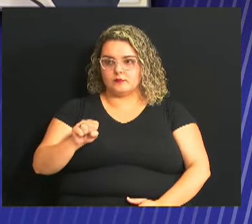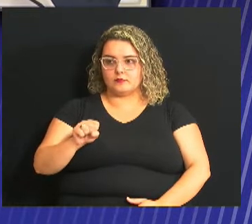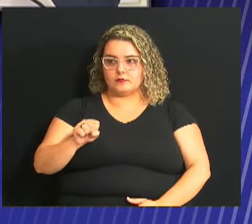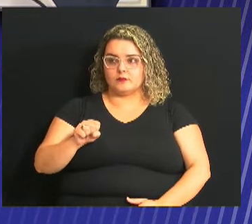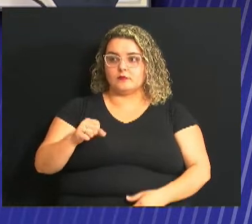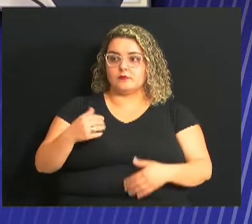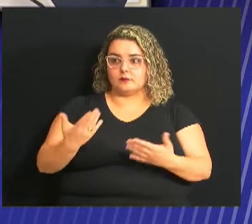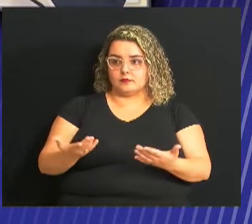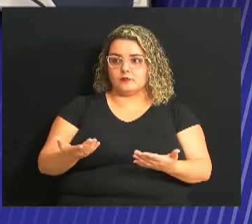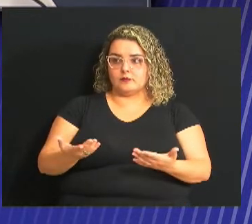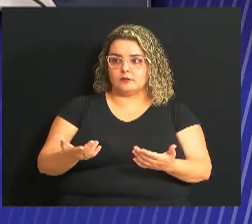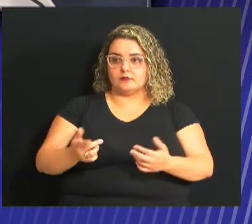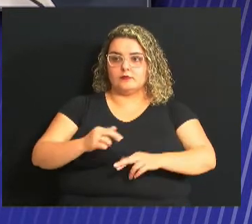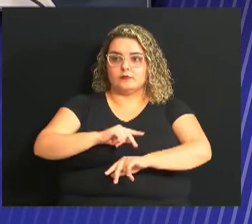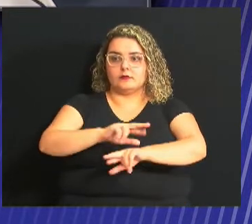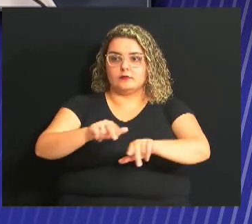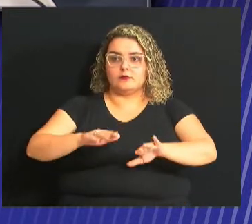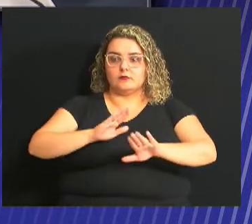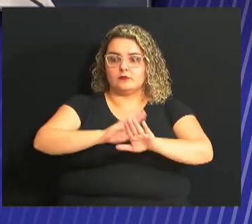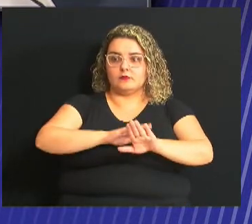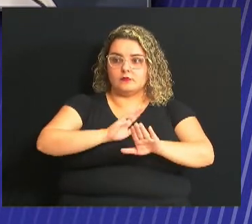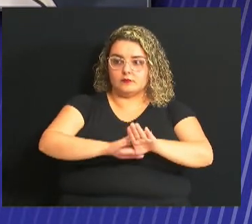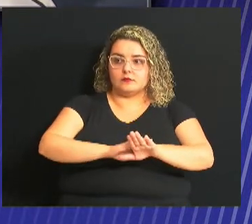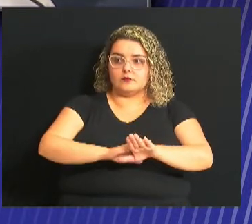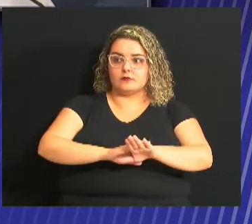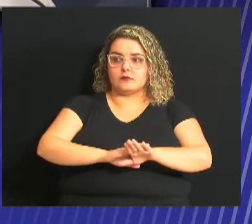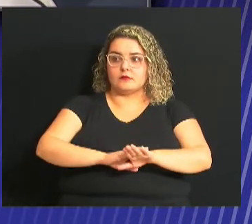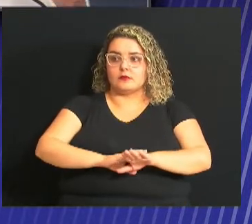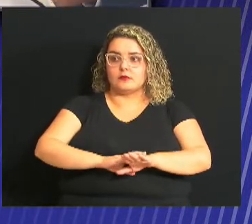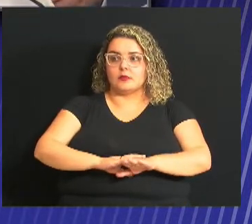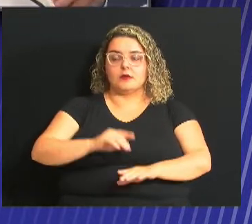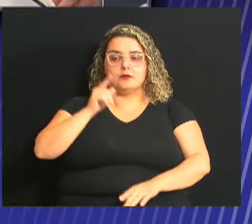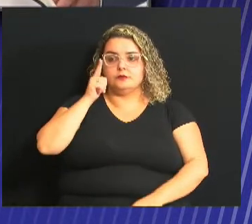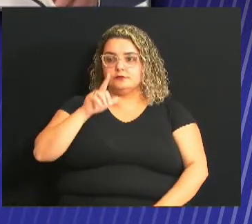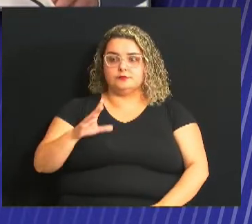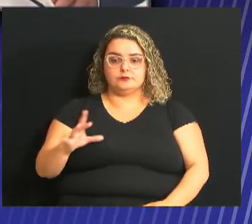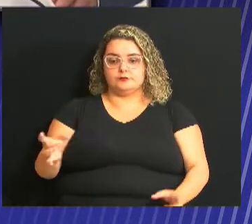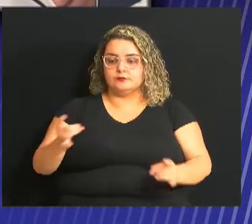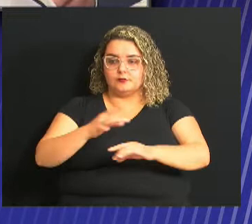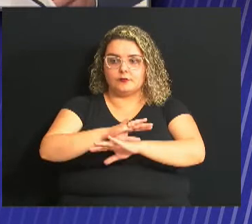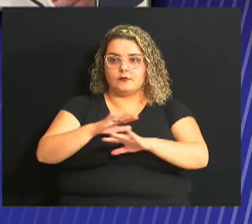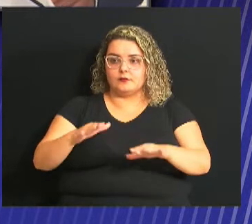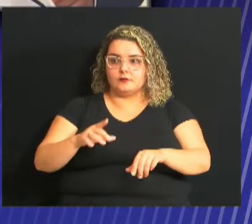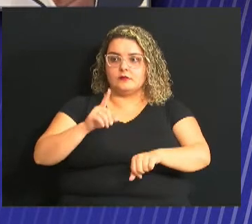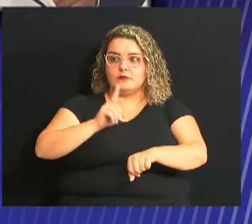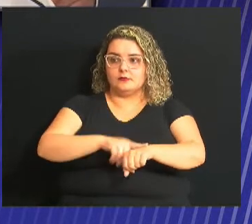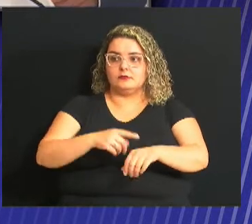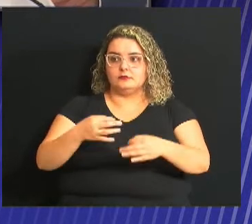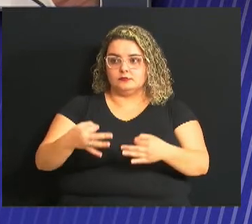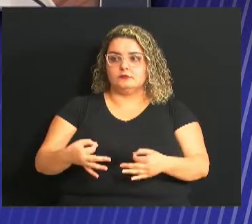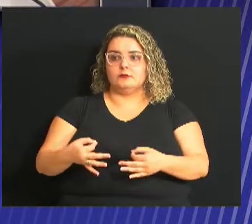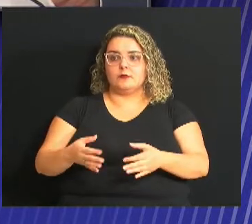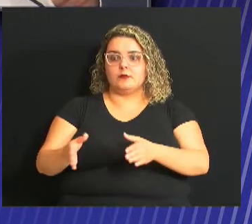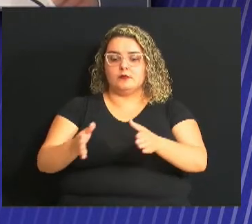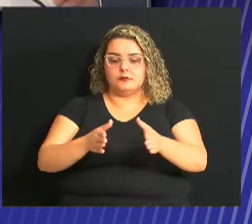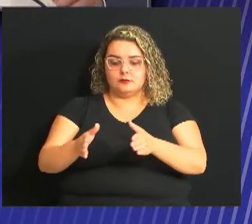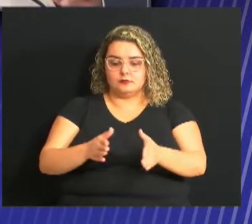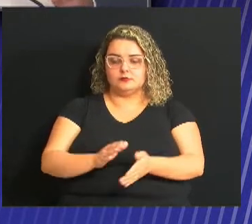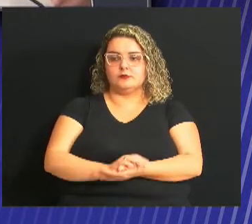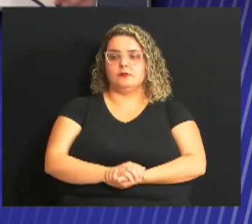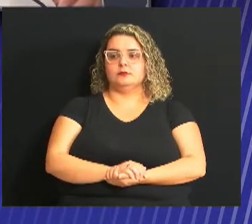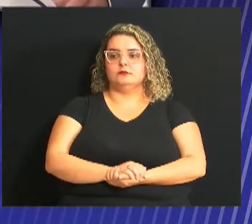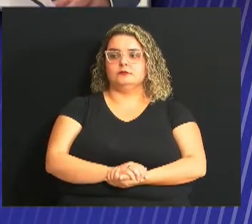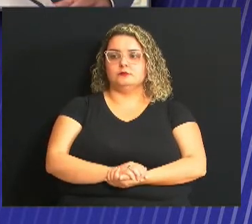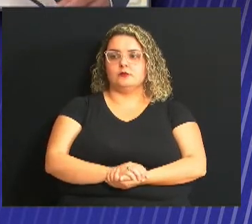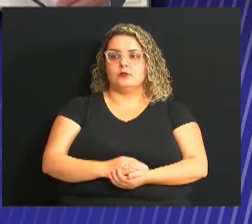devido a várias atividades que ele tinha, ele não conseguiu concluir em tempo. Nesse período, ele